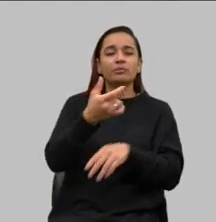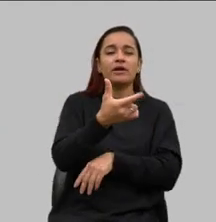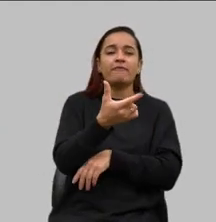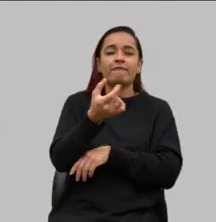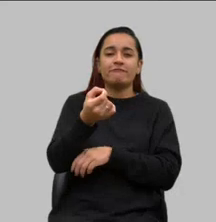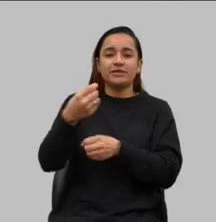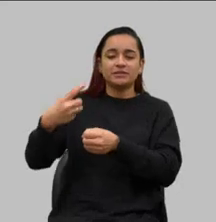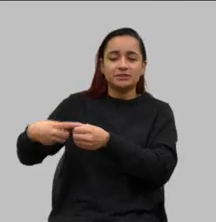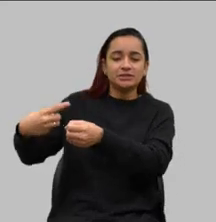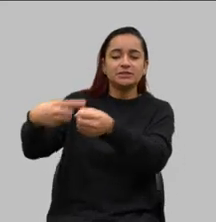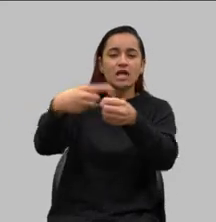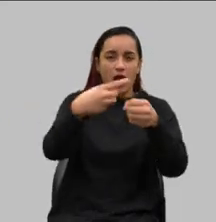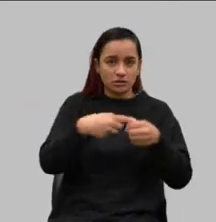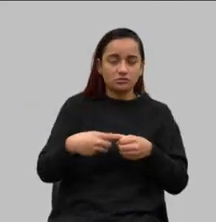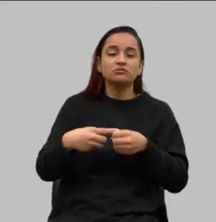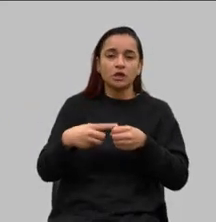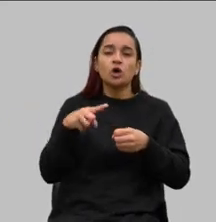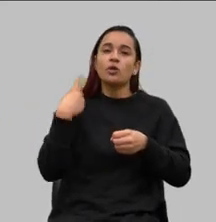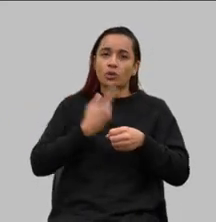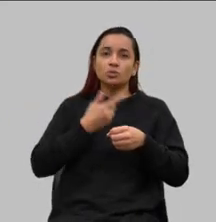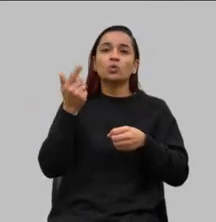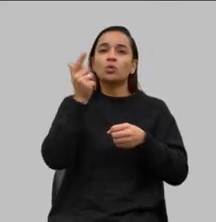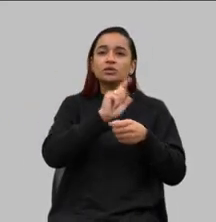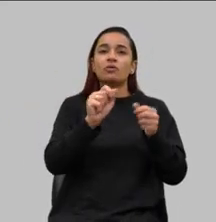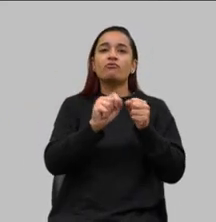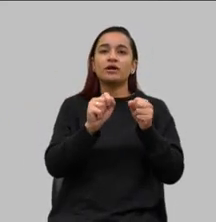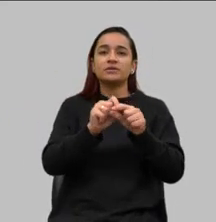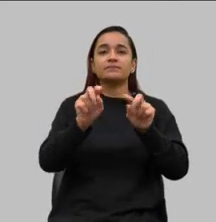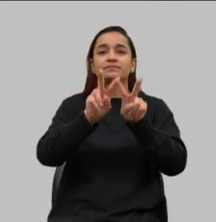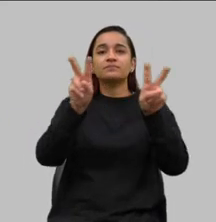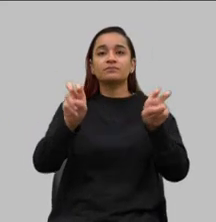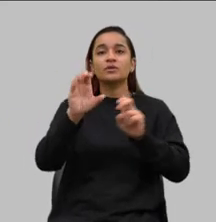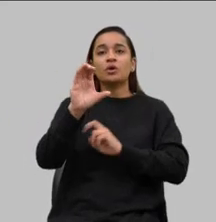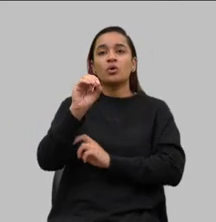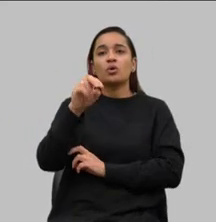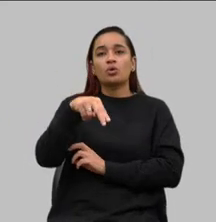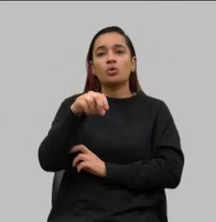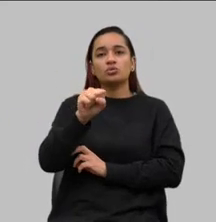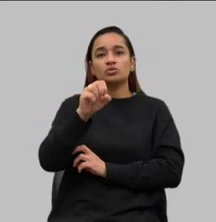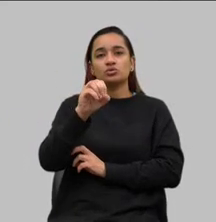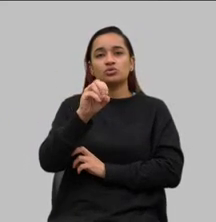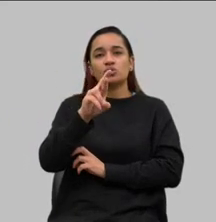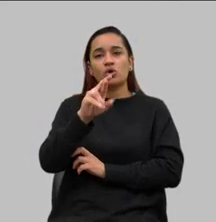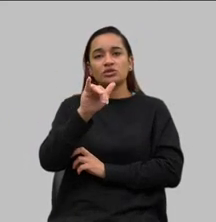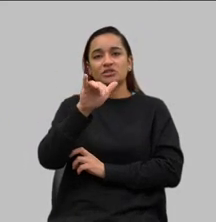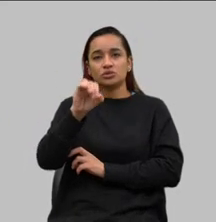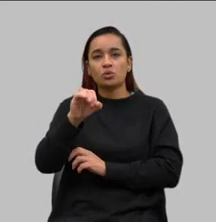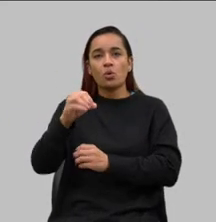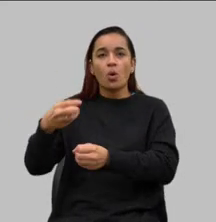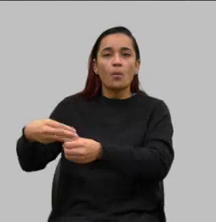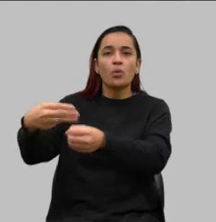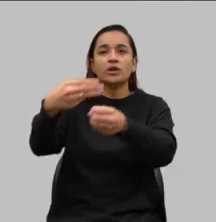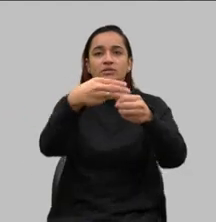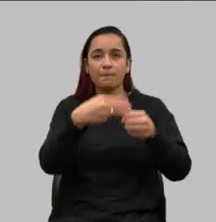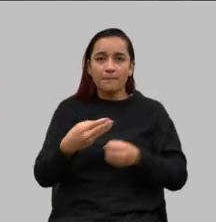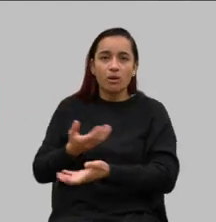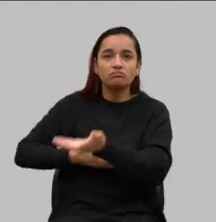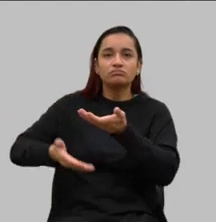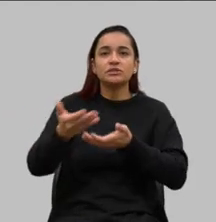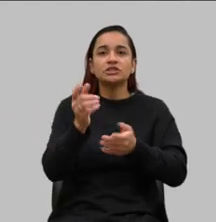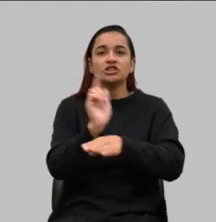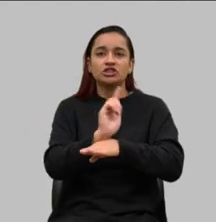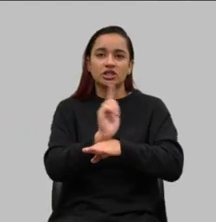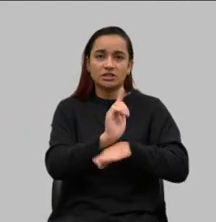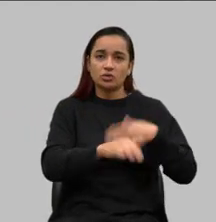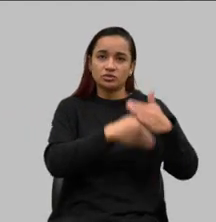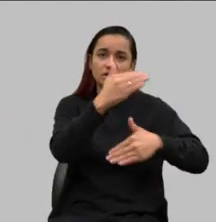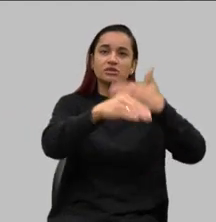eh do consórcio intermunicipal de gestão e desenvolvimento ambiental das Vertentes a gente tem feito né